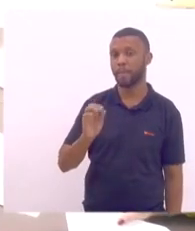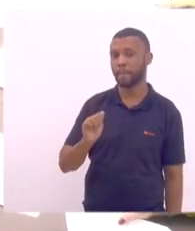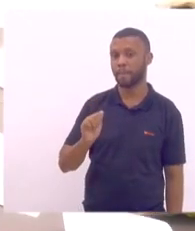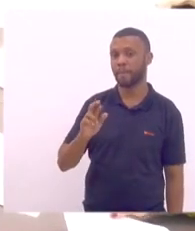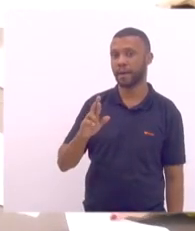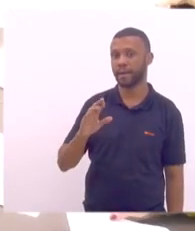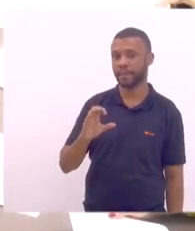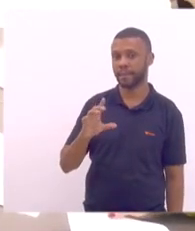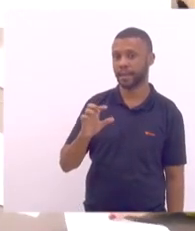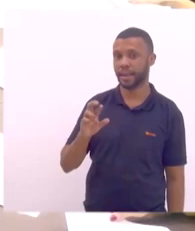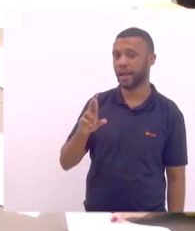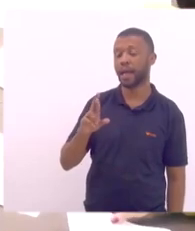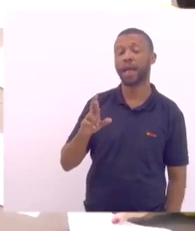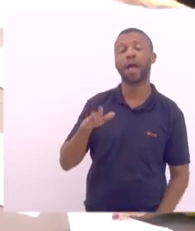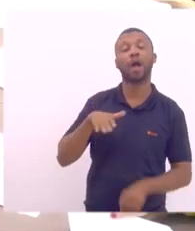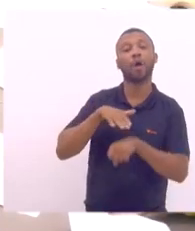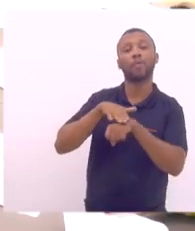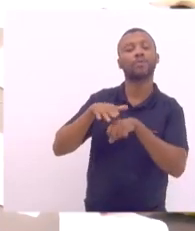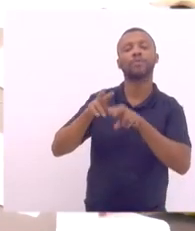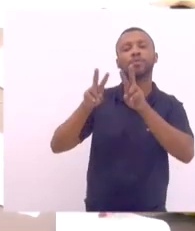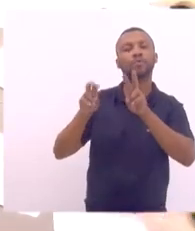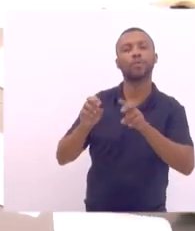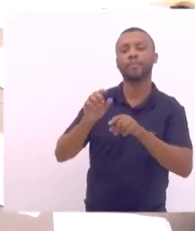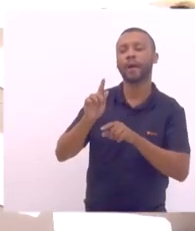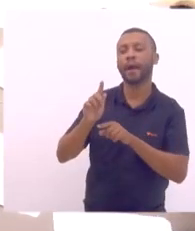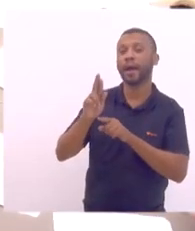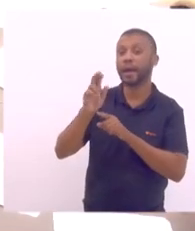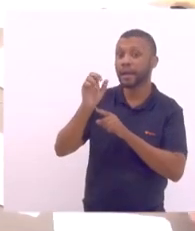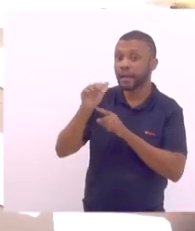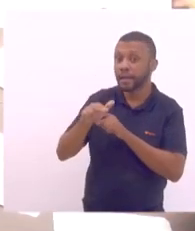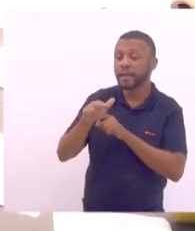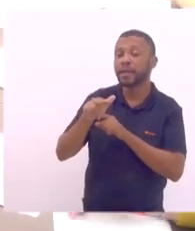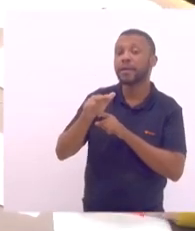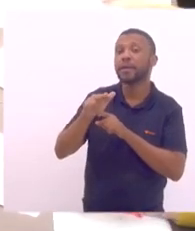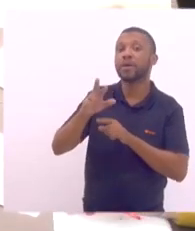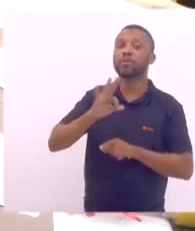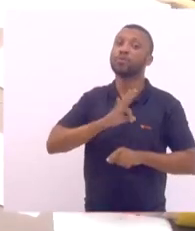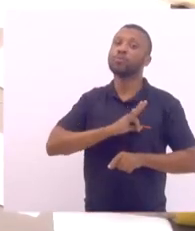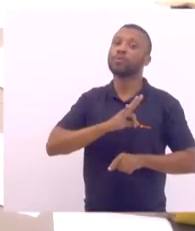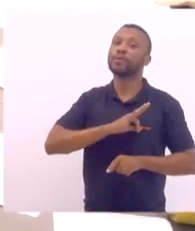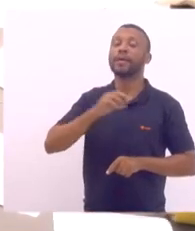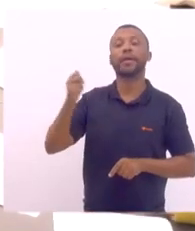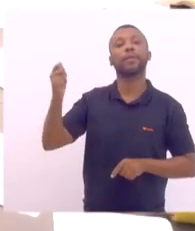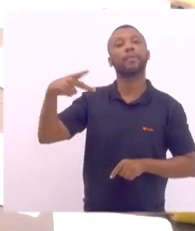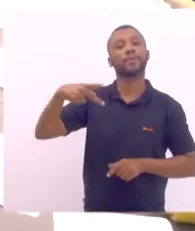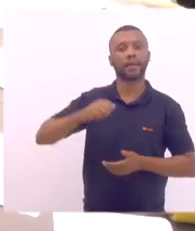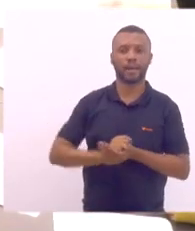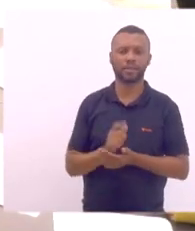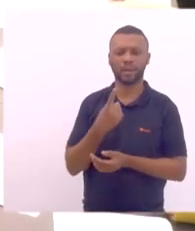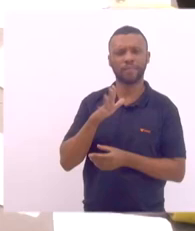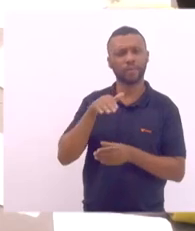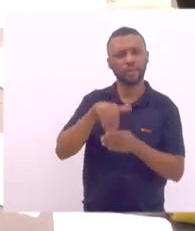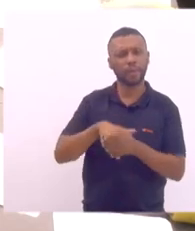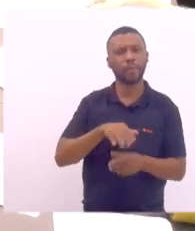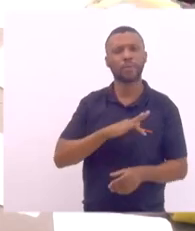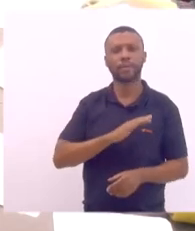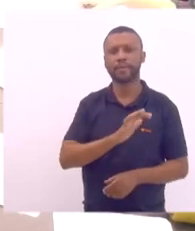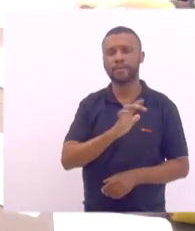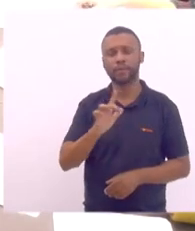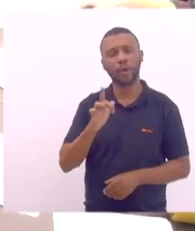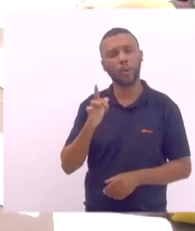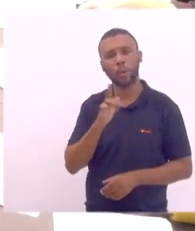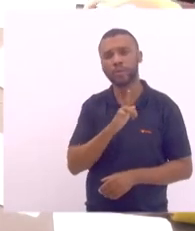conversando em relação à grã dos inativos, dos PMs. Porque nós votamos Polícia Civil e a Policial Civil levou